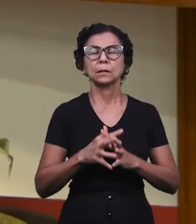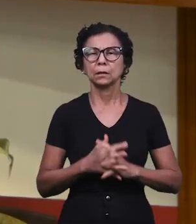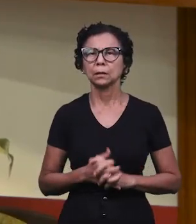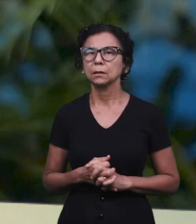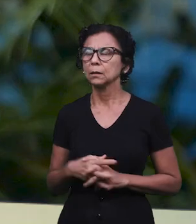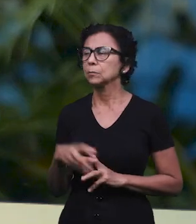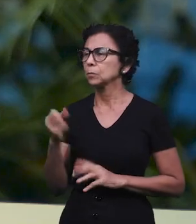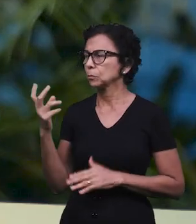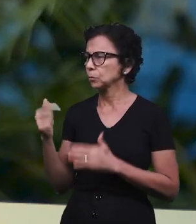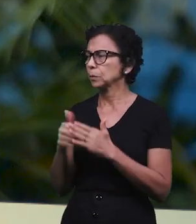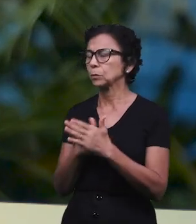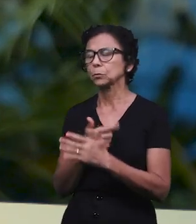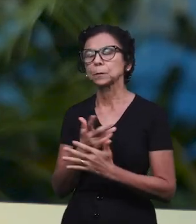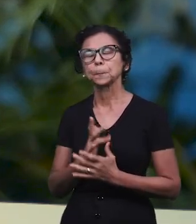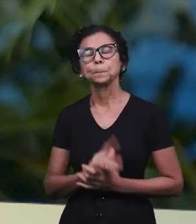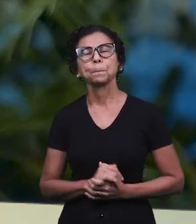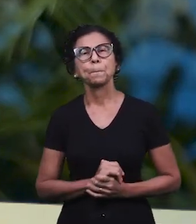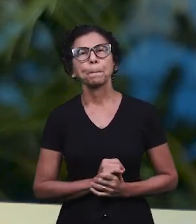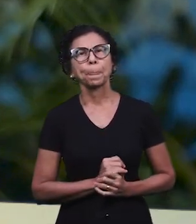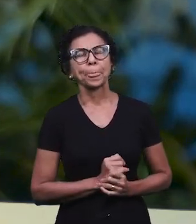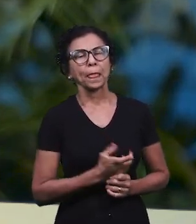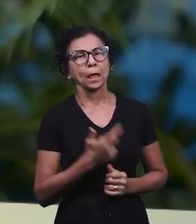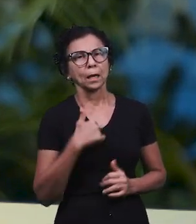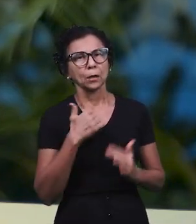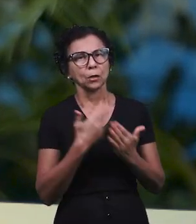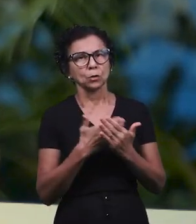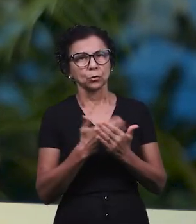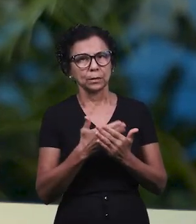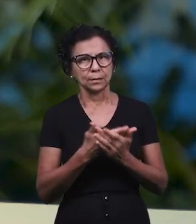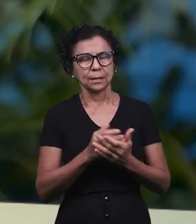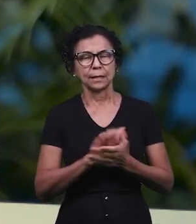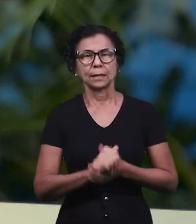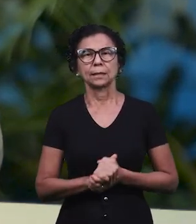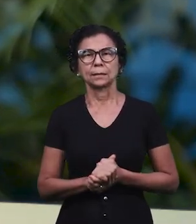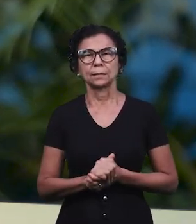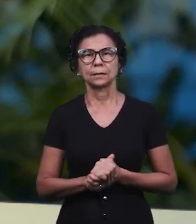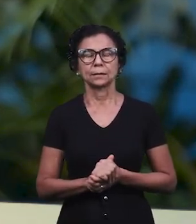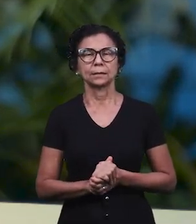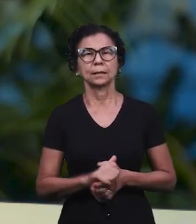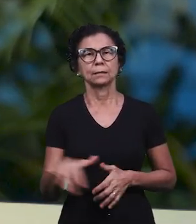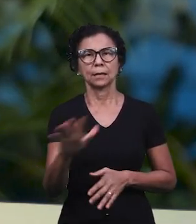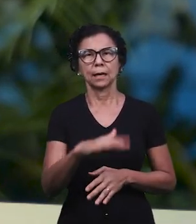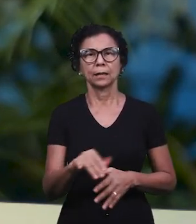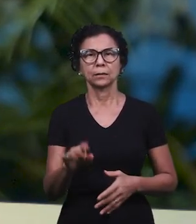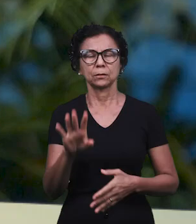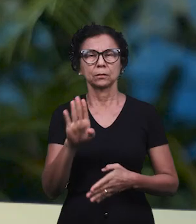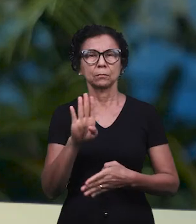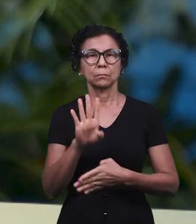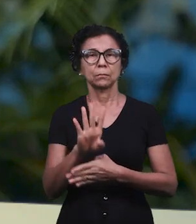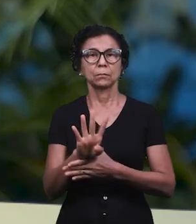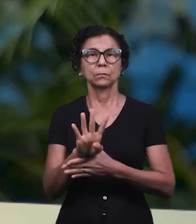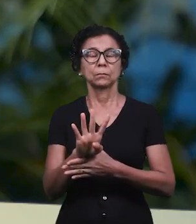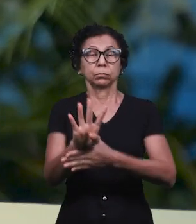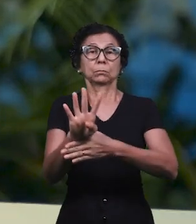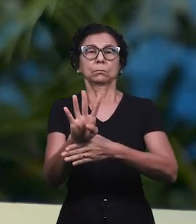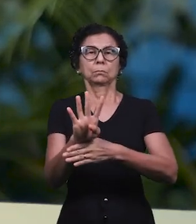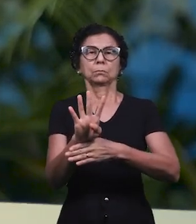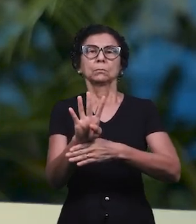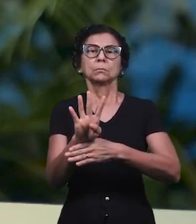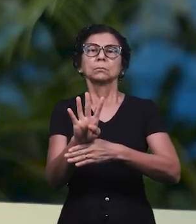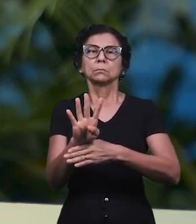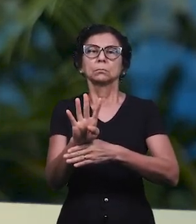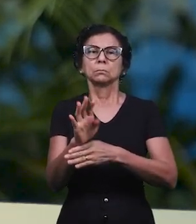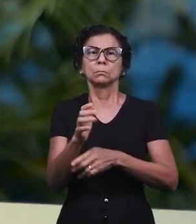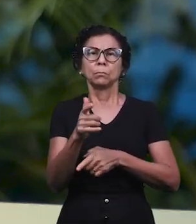muito boa, Wallace. Quando eu fiz a Academia Militar das Agulhas Negras, nós somos formados ali oficiais combatentes.